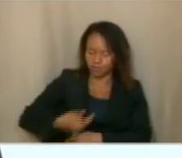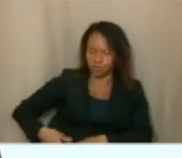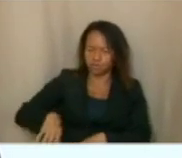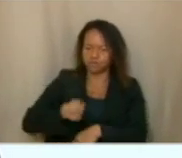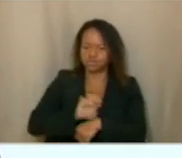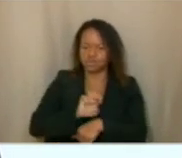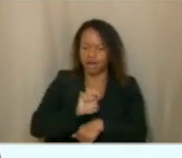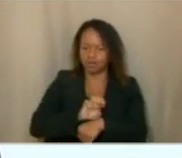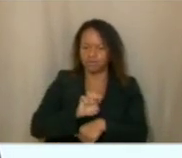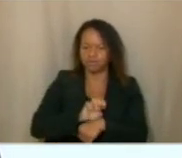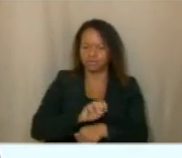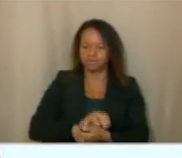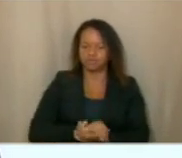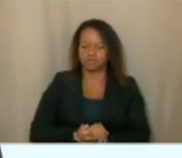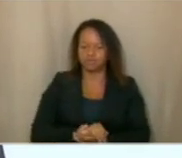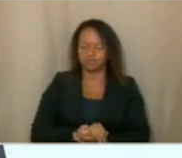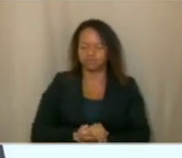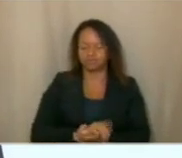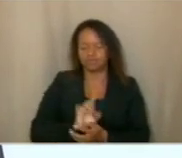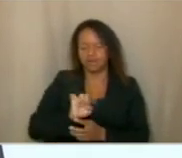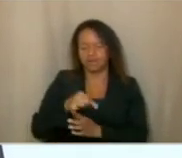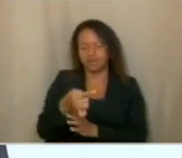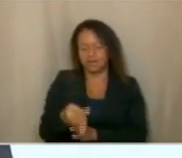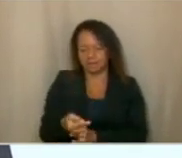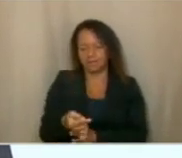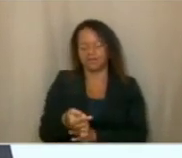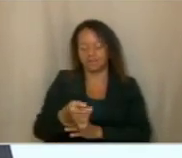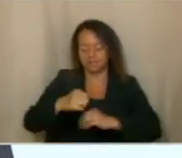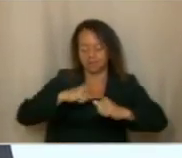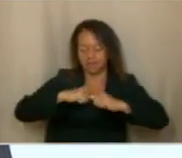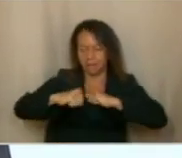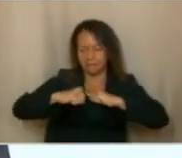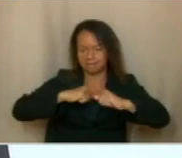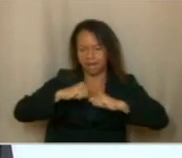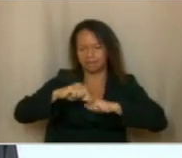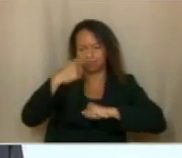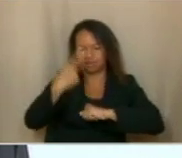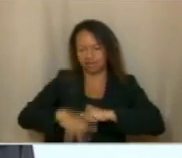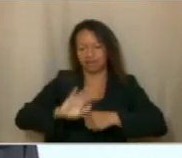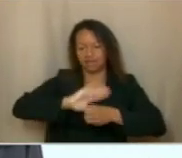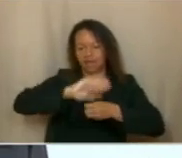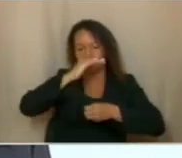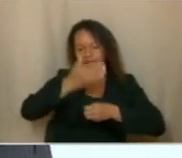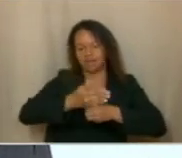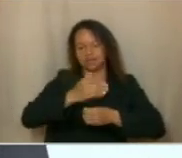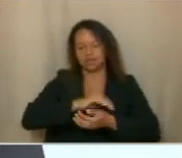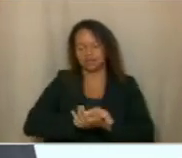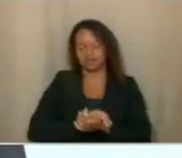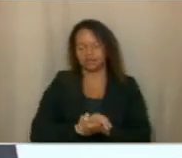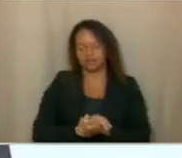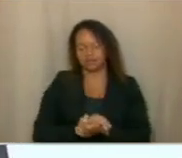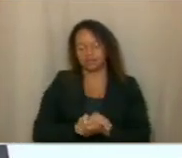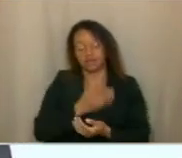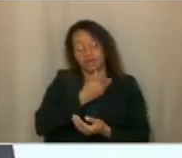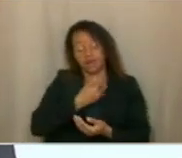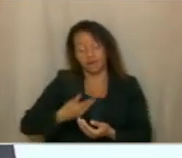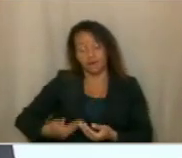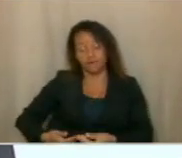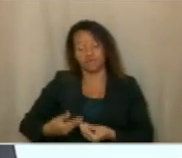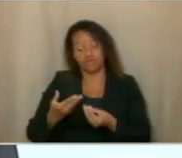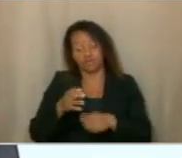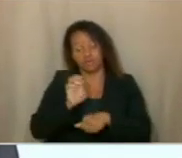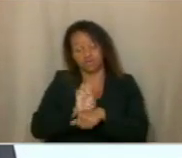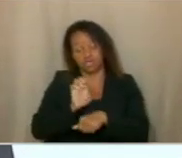estado, né, logo após esse debate que a gente fez aqui na casa, ao governo do estado, ao Paulo